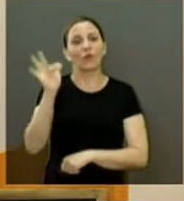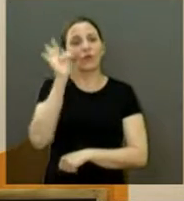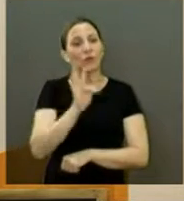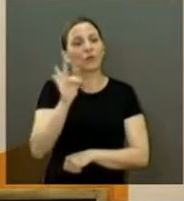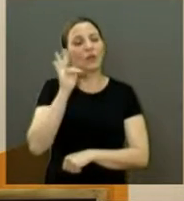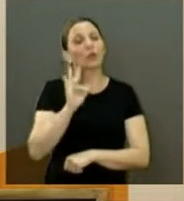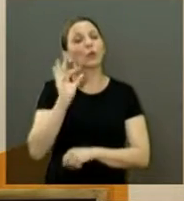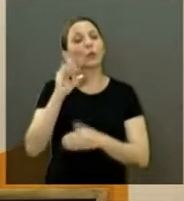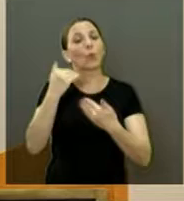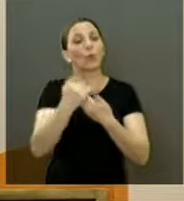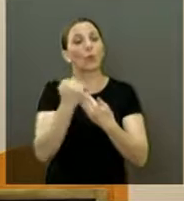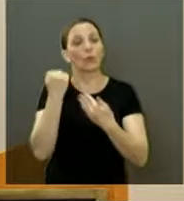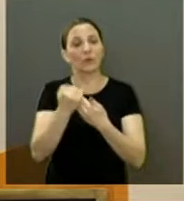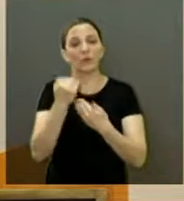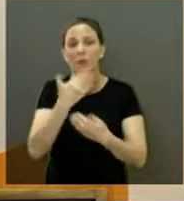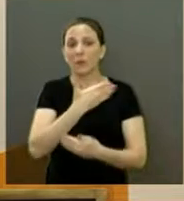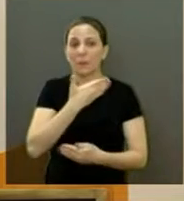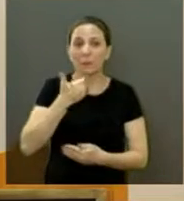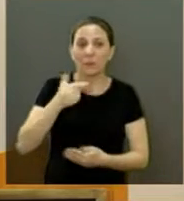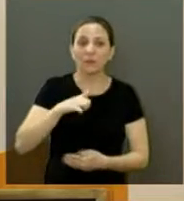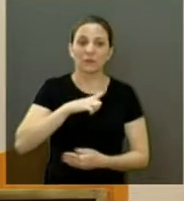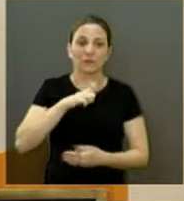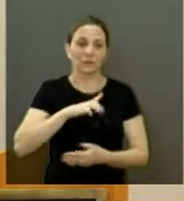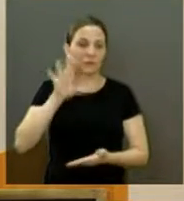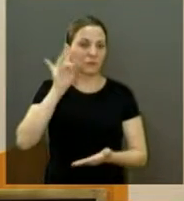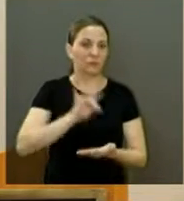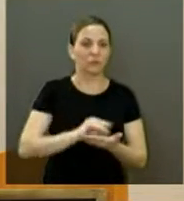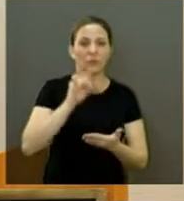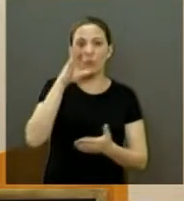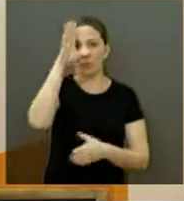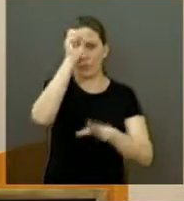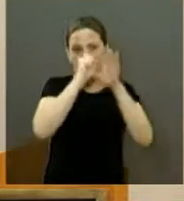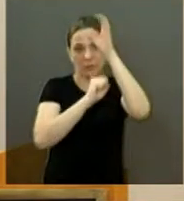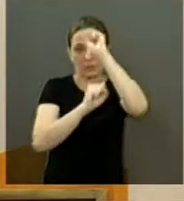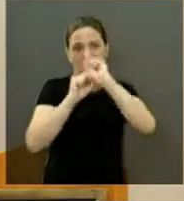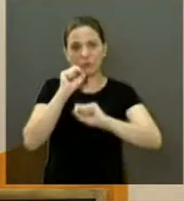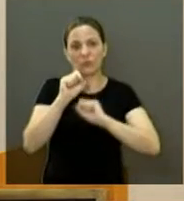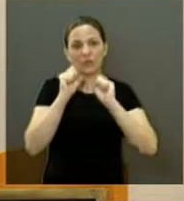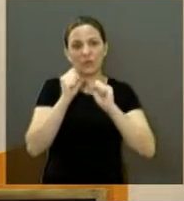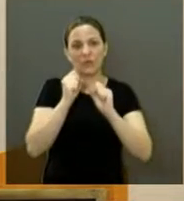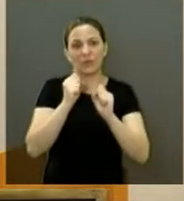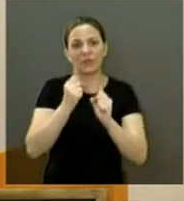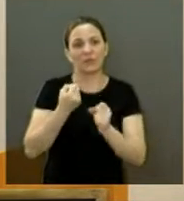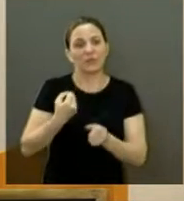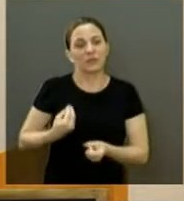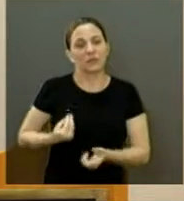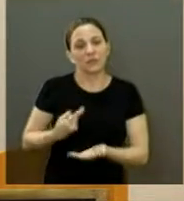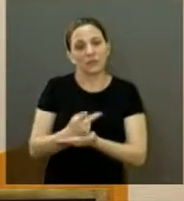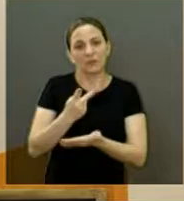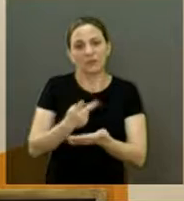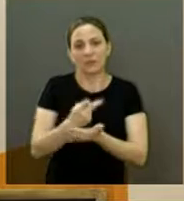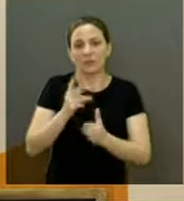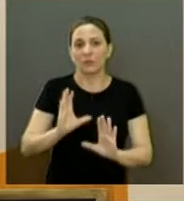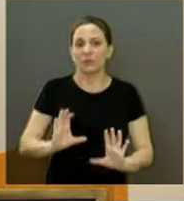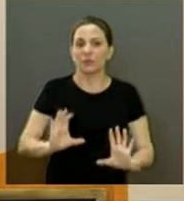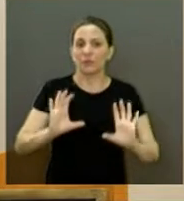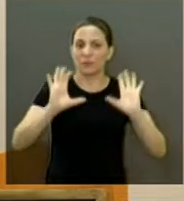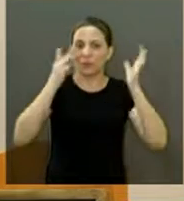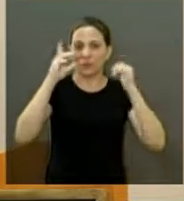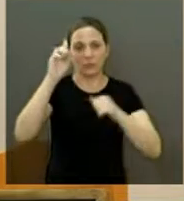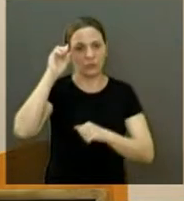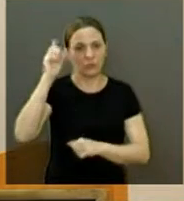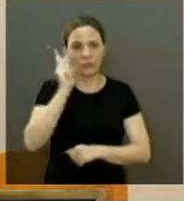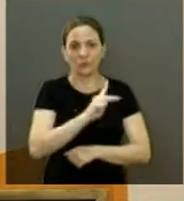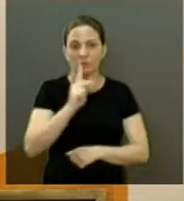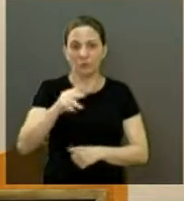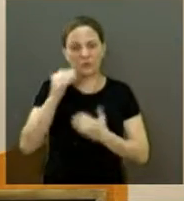orientar as melhores coisas que têm então o aprendizado é aquilo que a gente leva pra sempre comemorando o dia do professor a gente